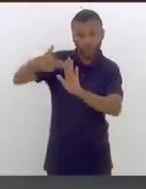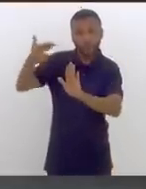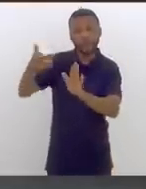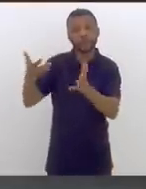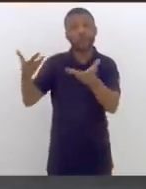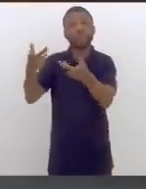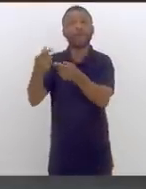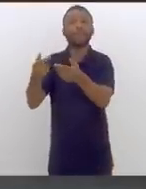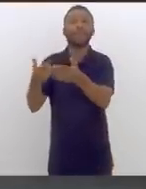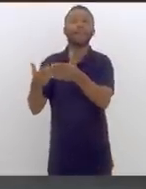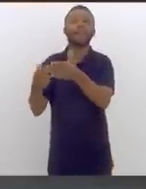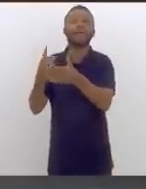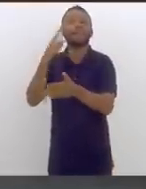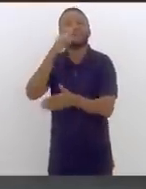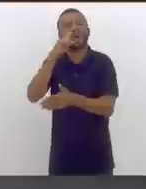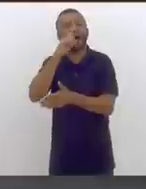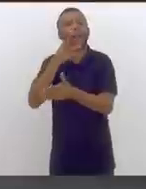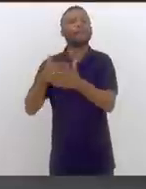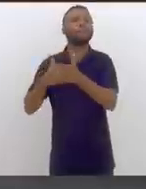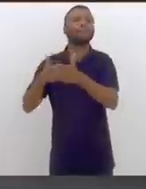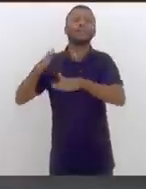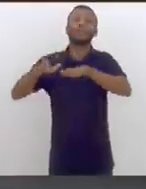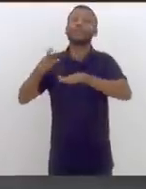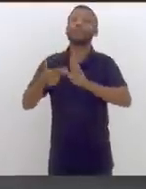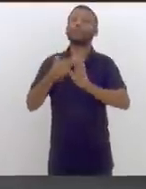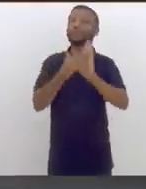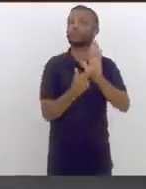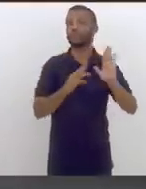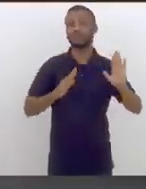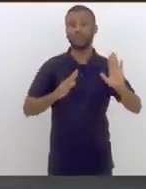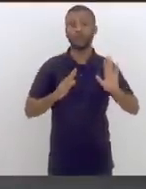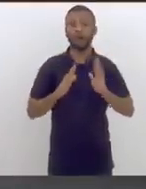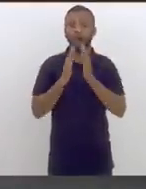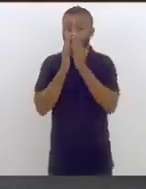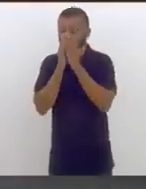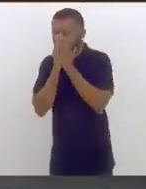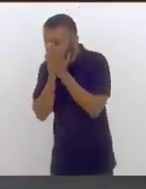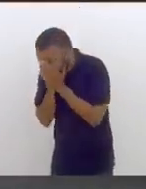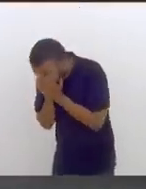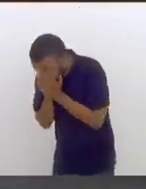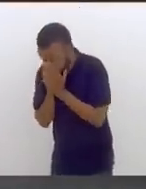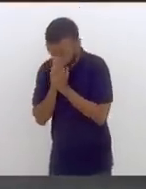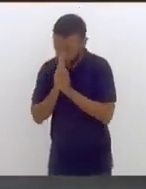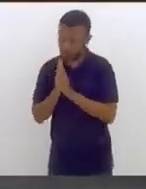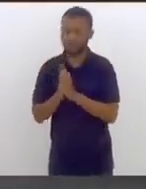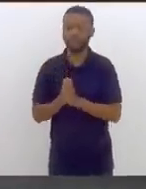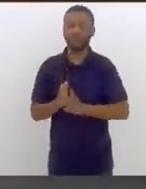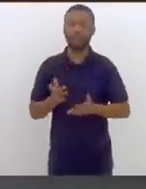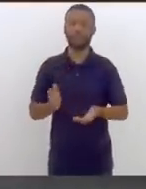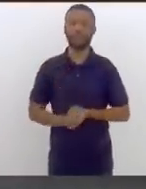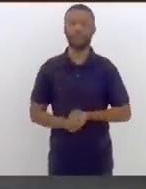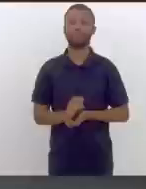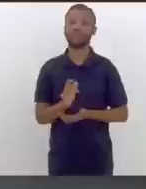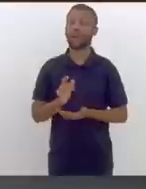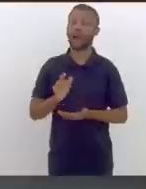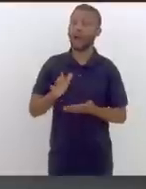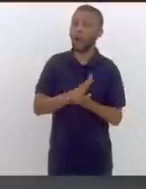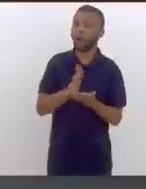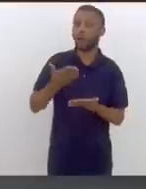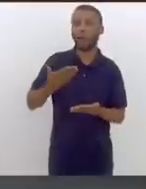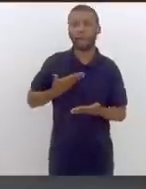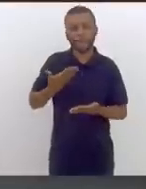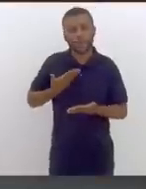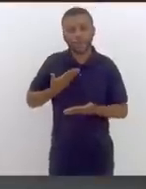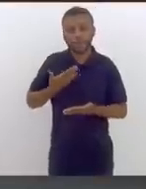então você não pode cumprir depende regulamento Então se vossa excelência ou algum outro Deputado eh encaminhar essa